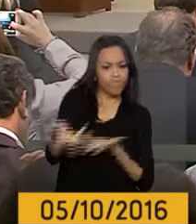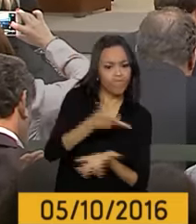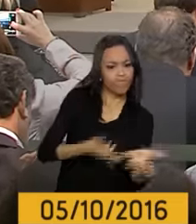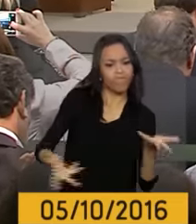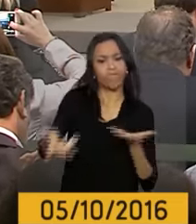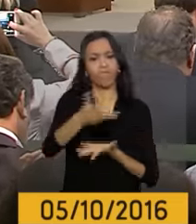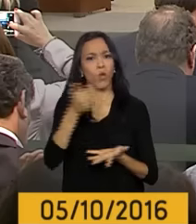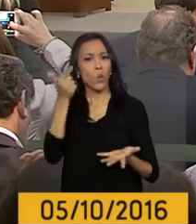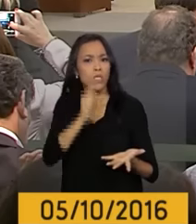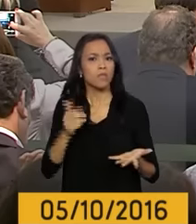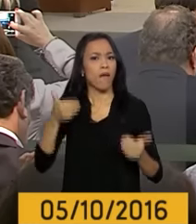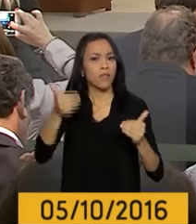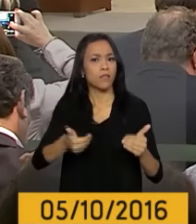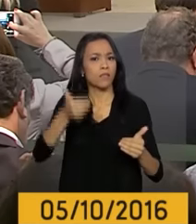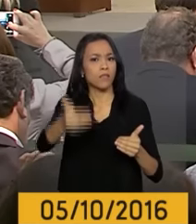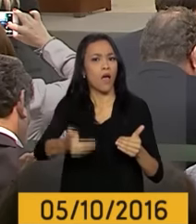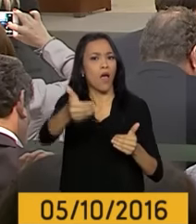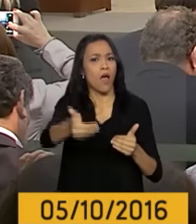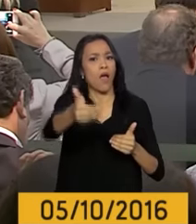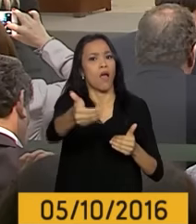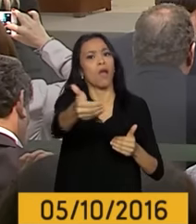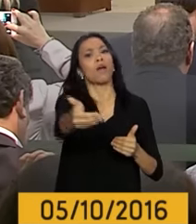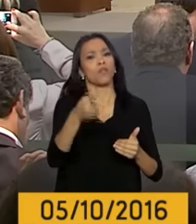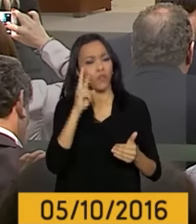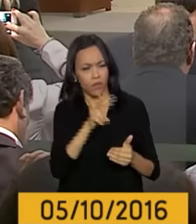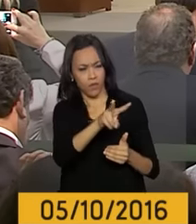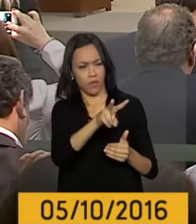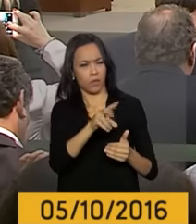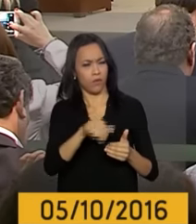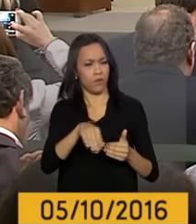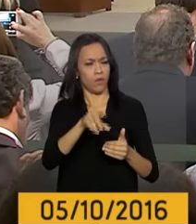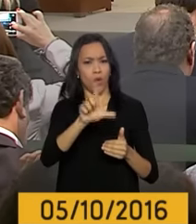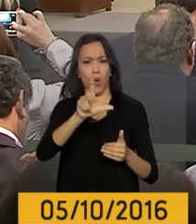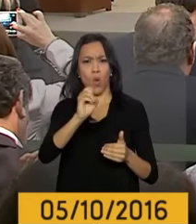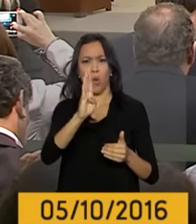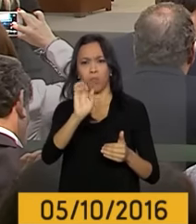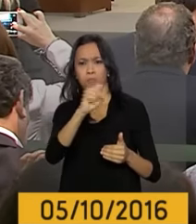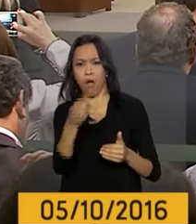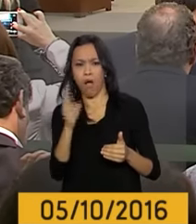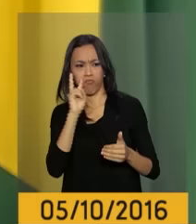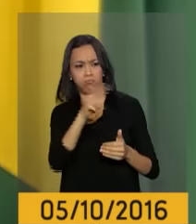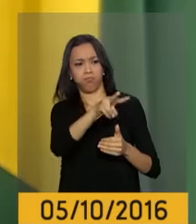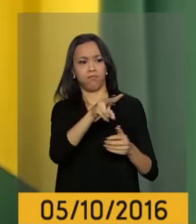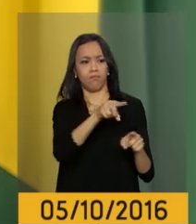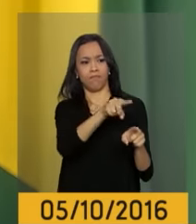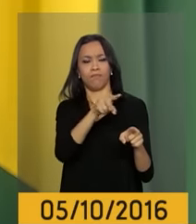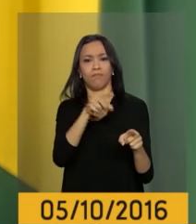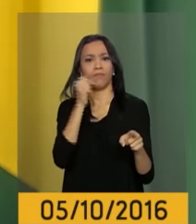nós avançamos muitíssimo. Estou vendo aqui o senador Edson Lobão, a quem cumprimento.